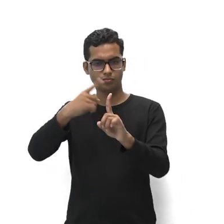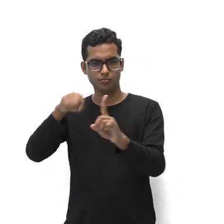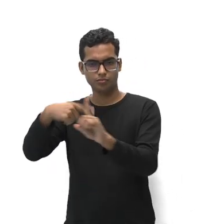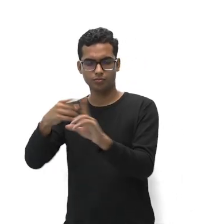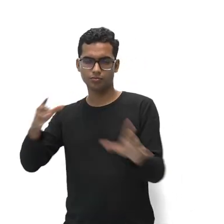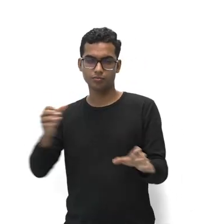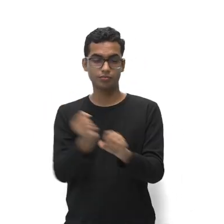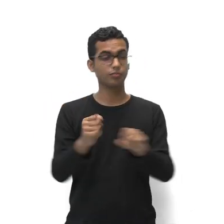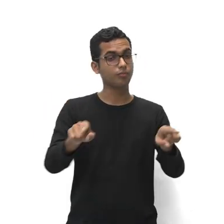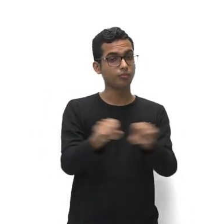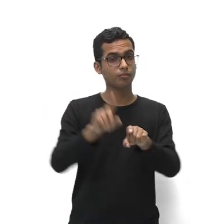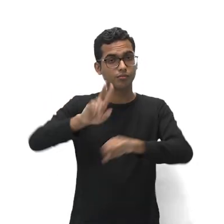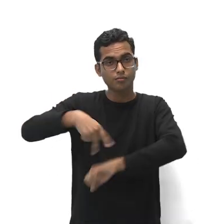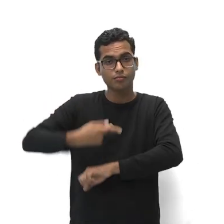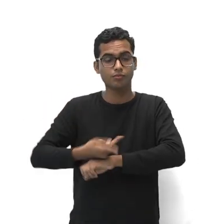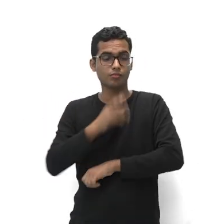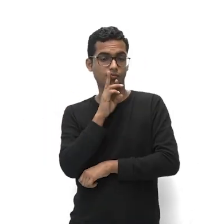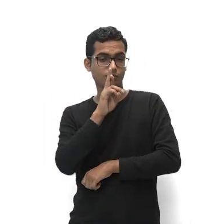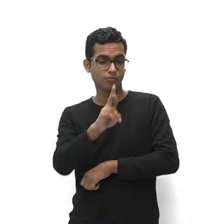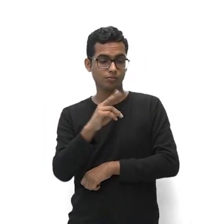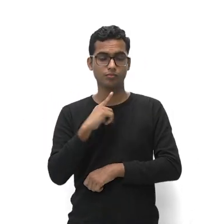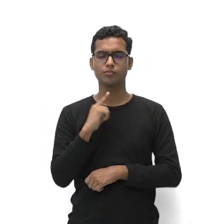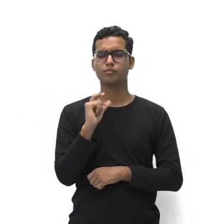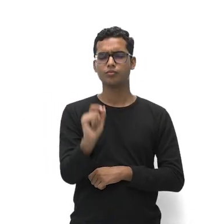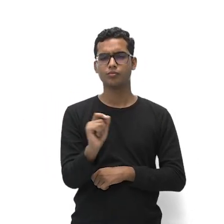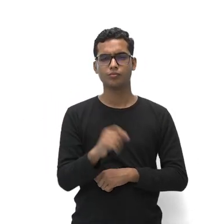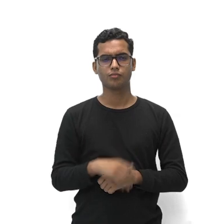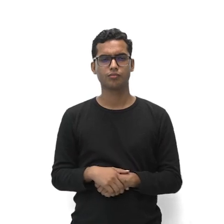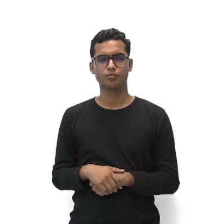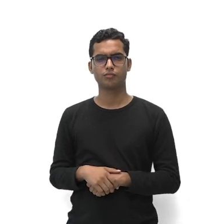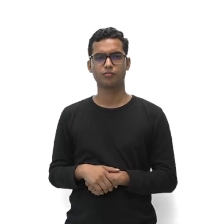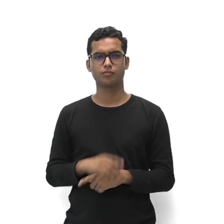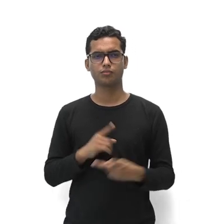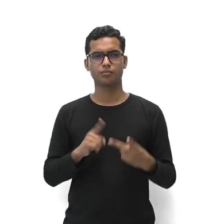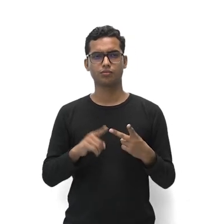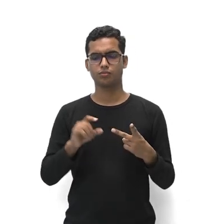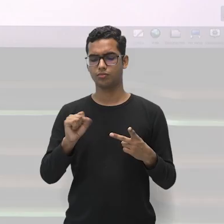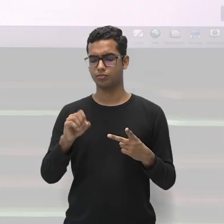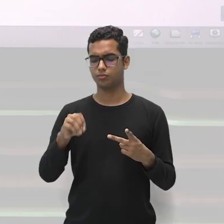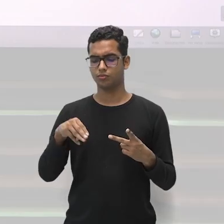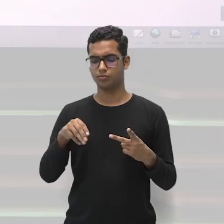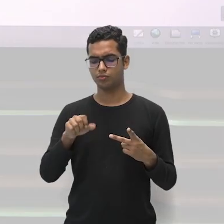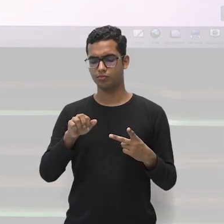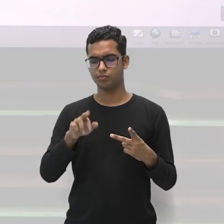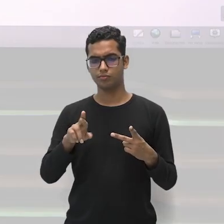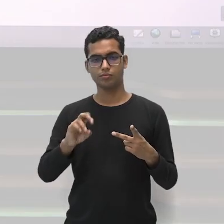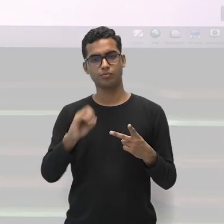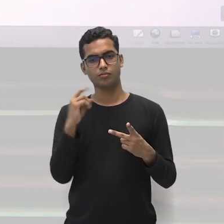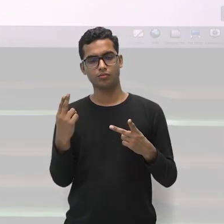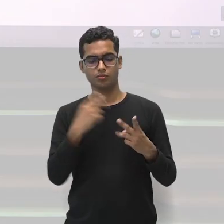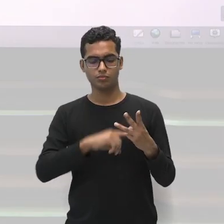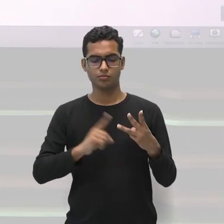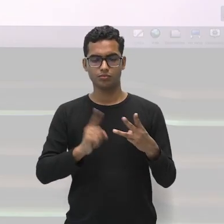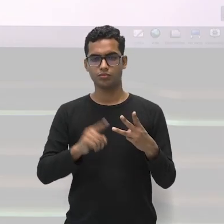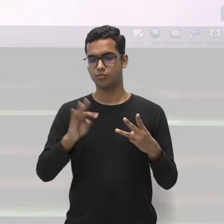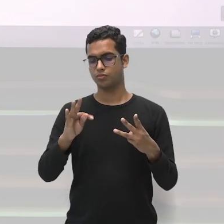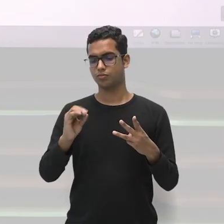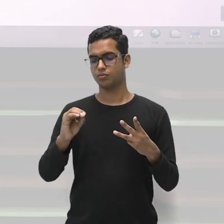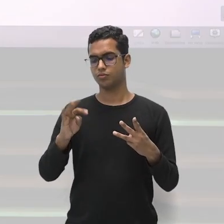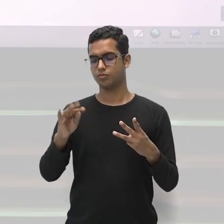no resultado nós temos a soma ou o total, que é o resultado da